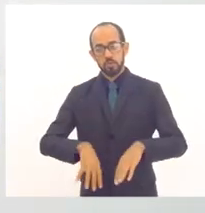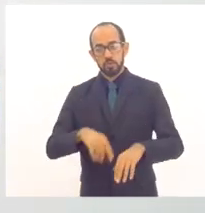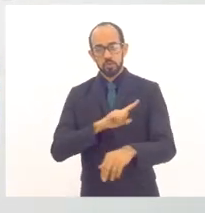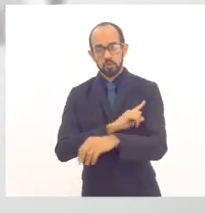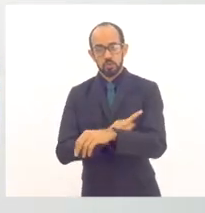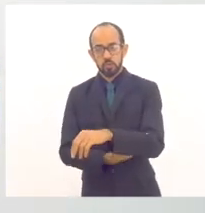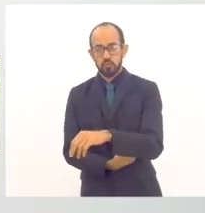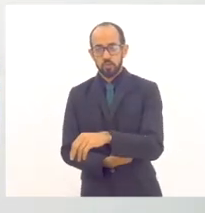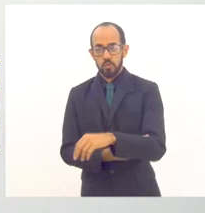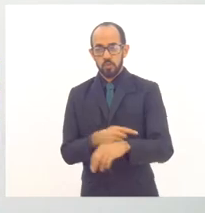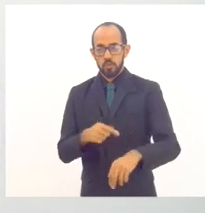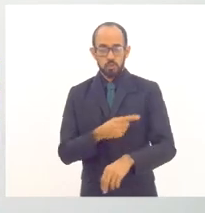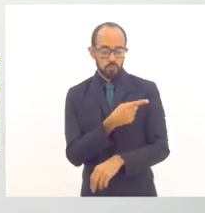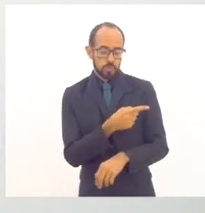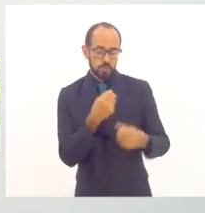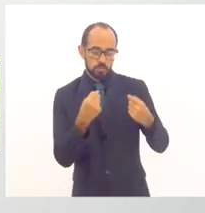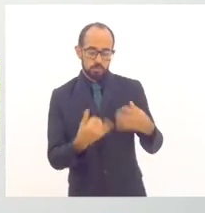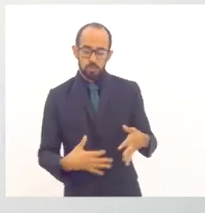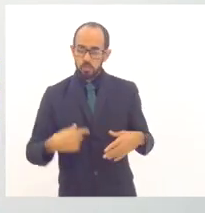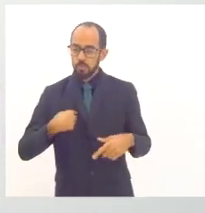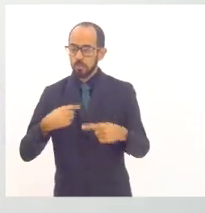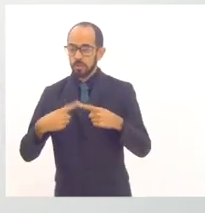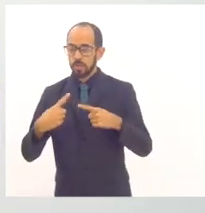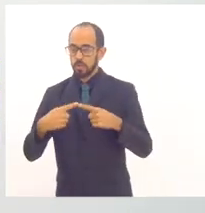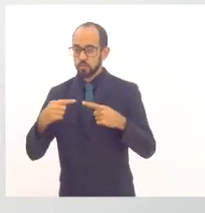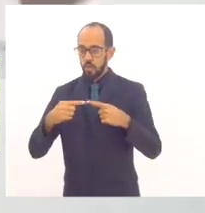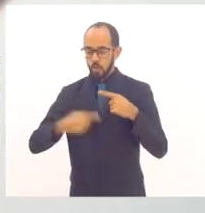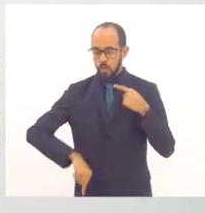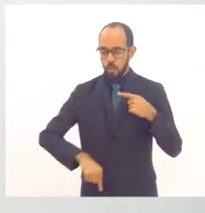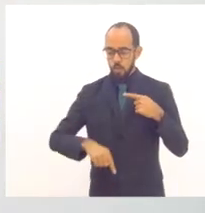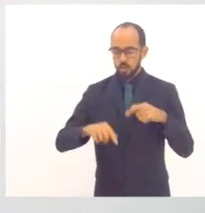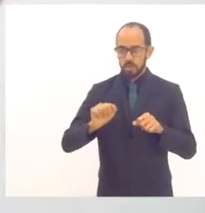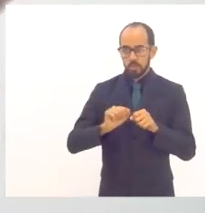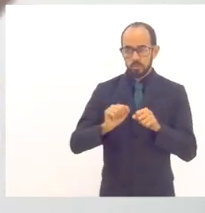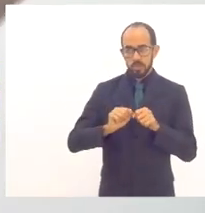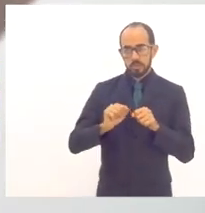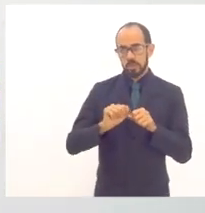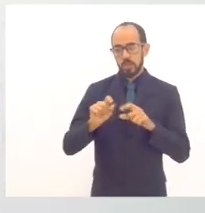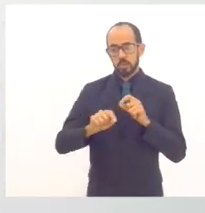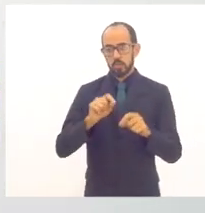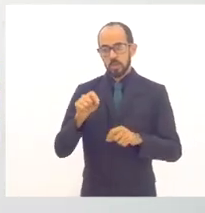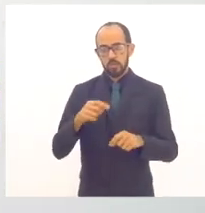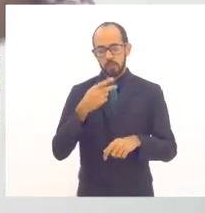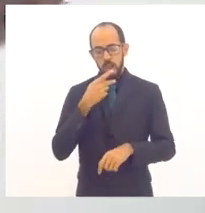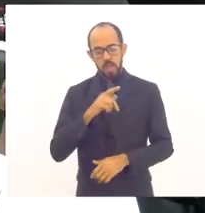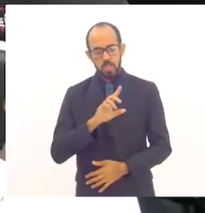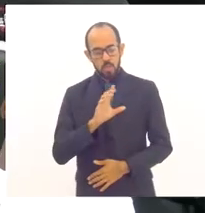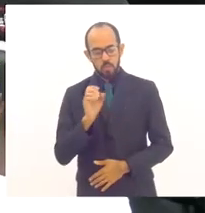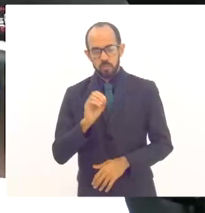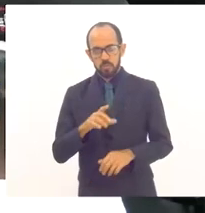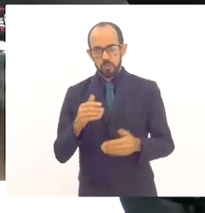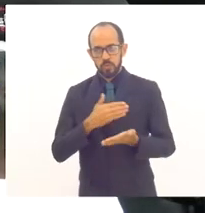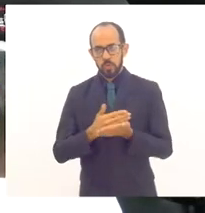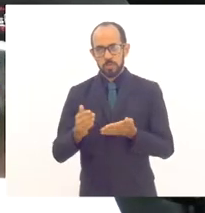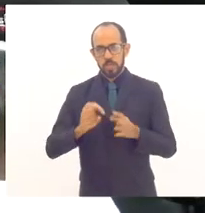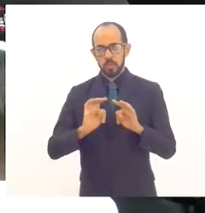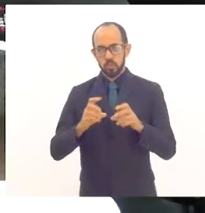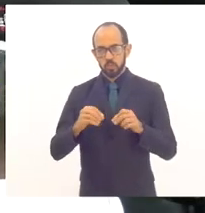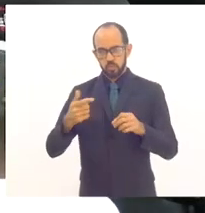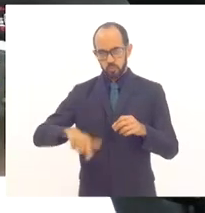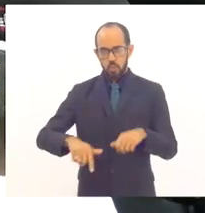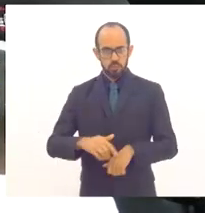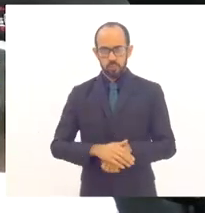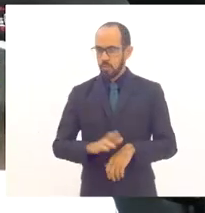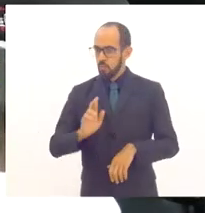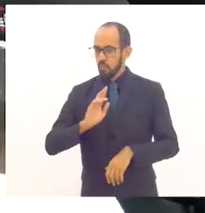explicou, e que eu também sou contra essa ideia de passar tábula rasa e dizer, não, vamos começar do zero. Não,